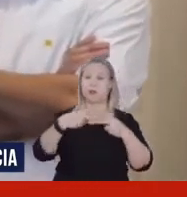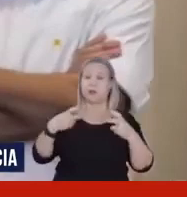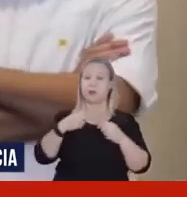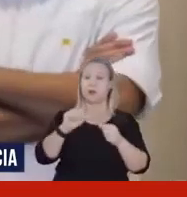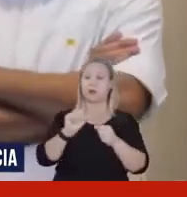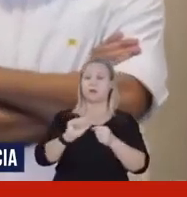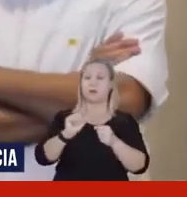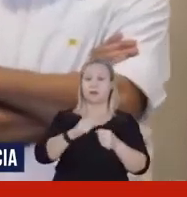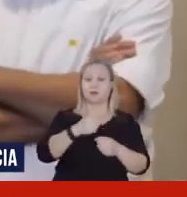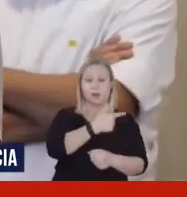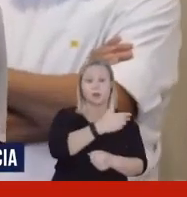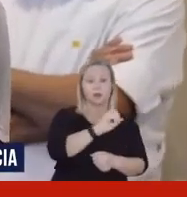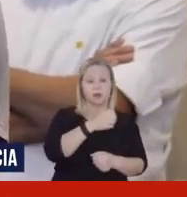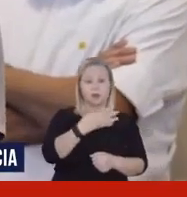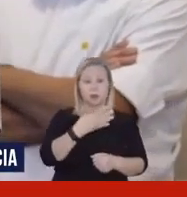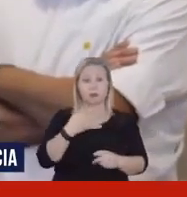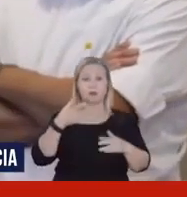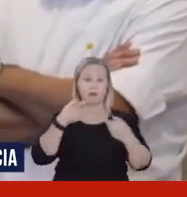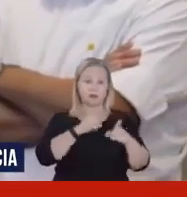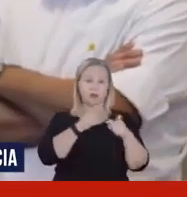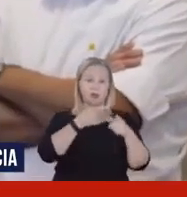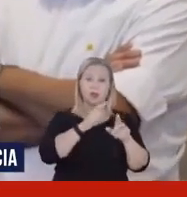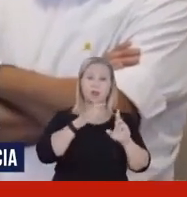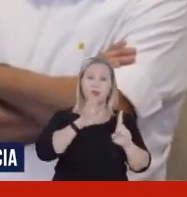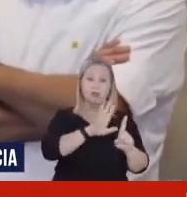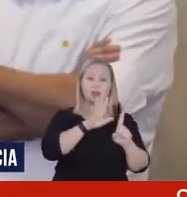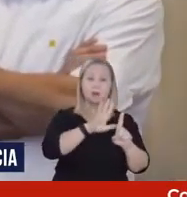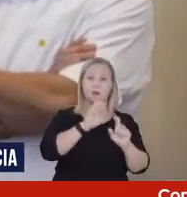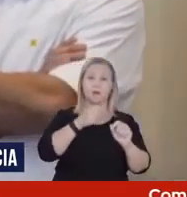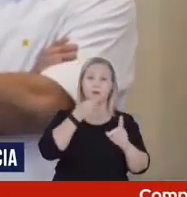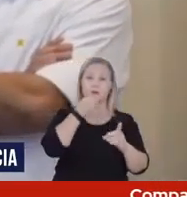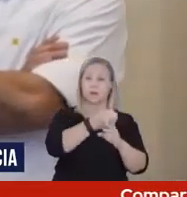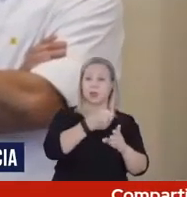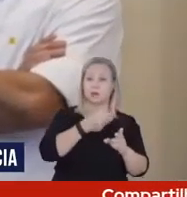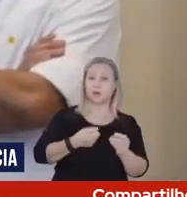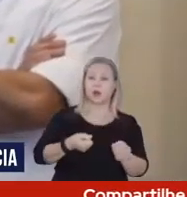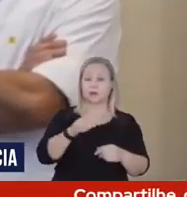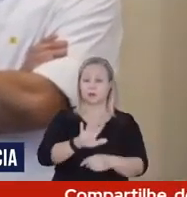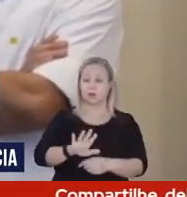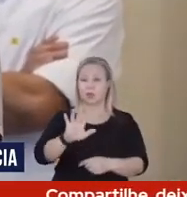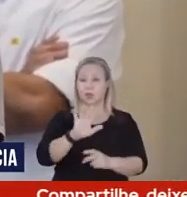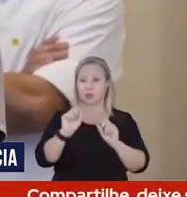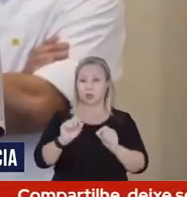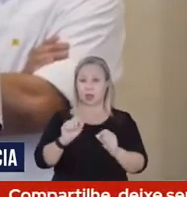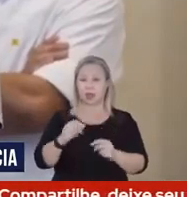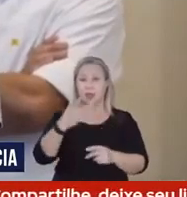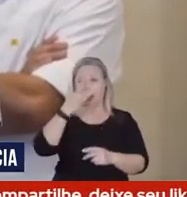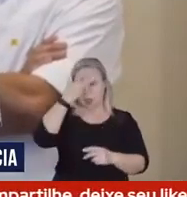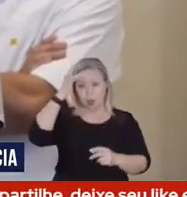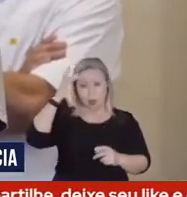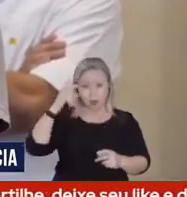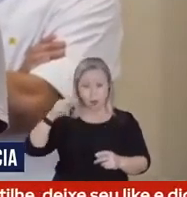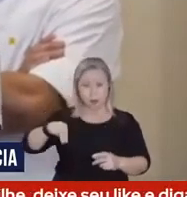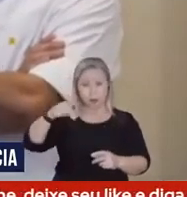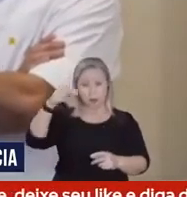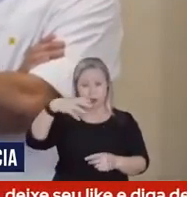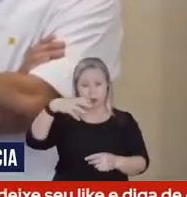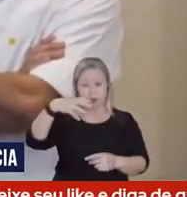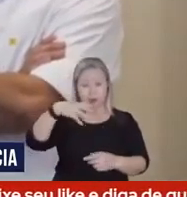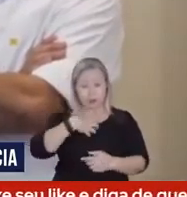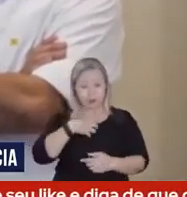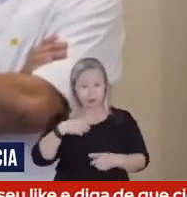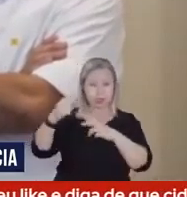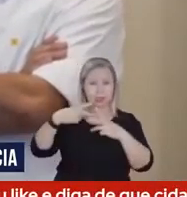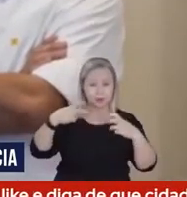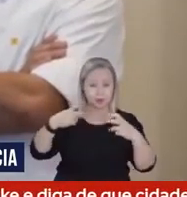uma série de questões, impactos regionais. O pessoal do Nordeste aqui está sentindo a saída da Petrobras dessa região, o pessoal do